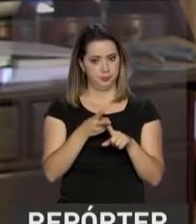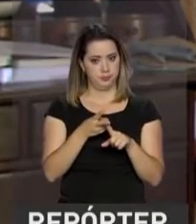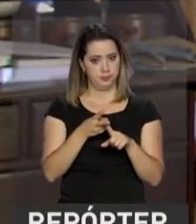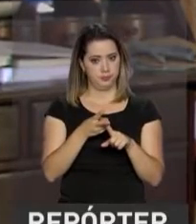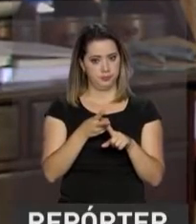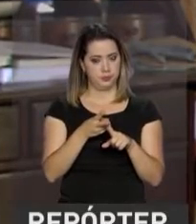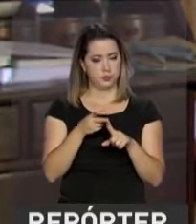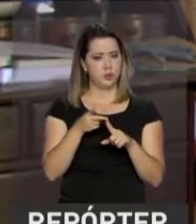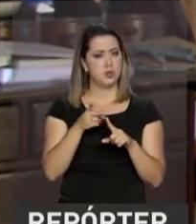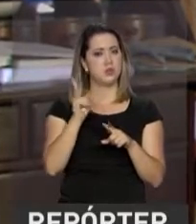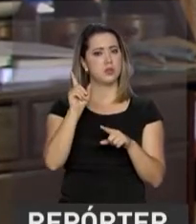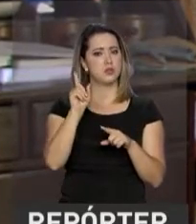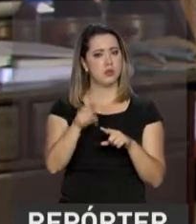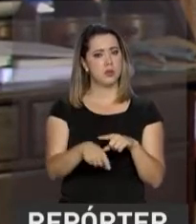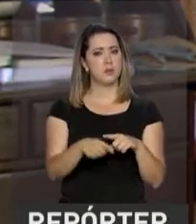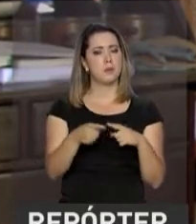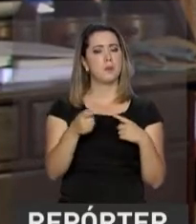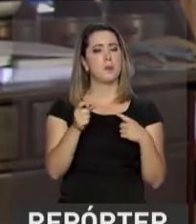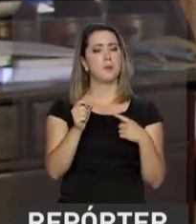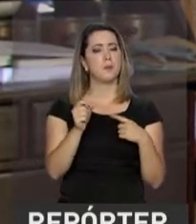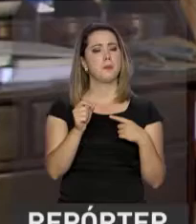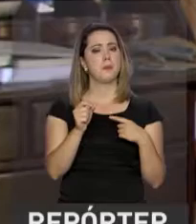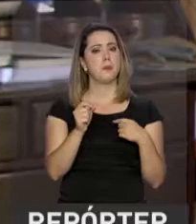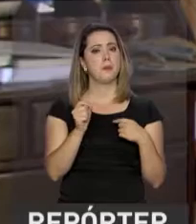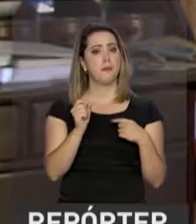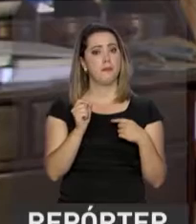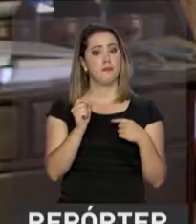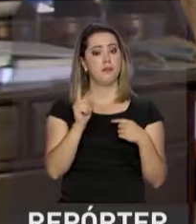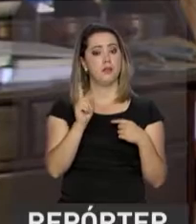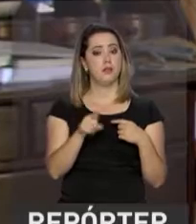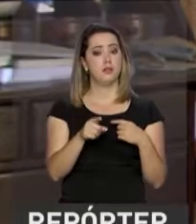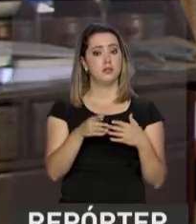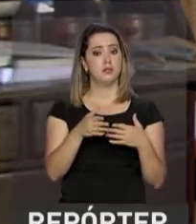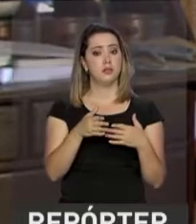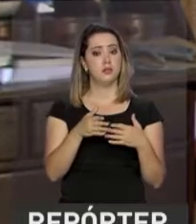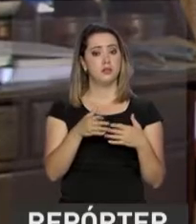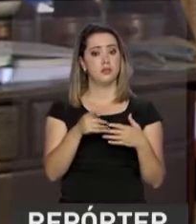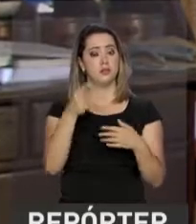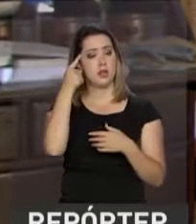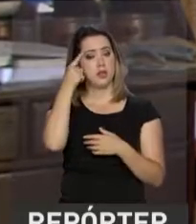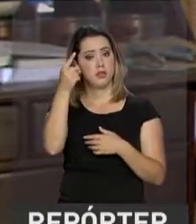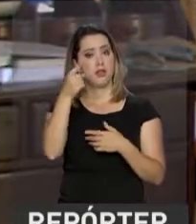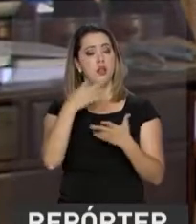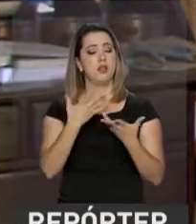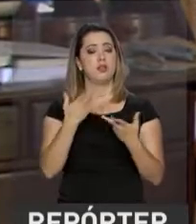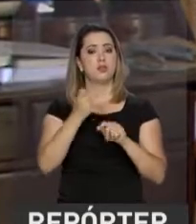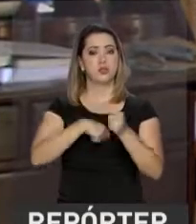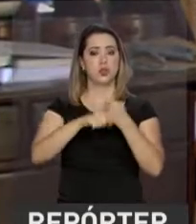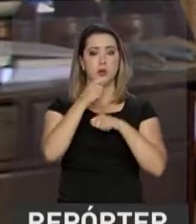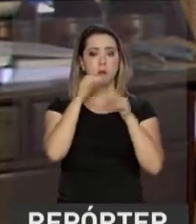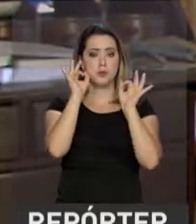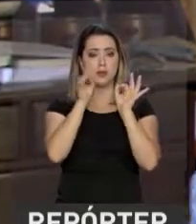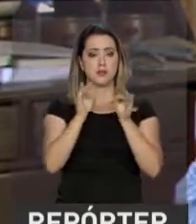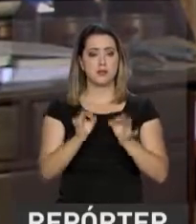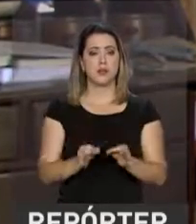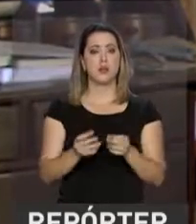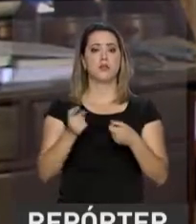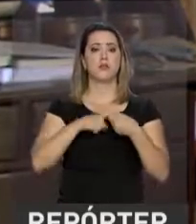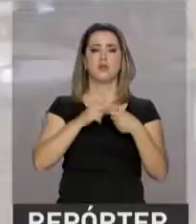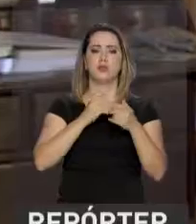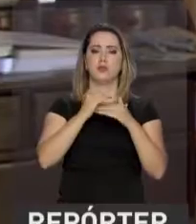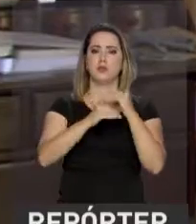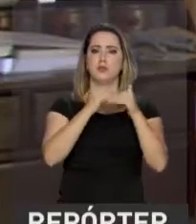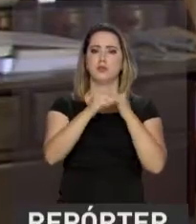mesmo, ele, como eu disse, ele reforça a ideia de que a economia de fato está em